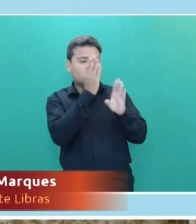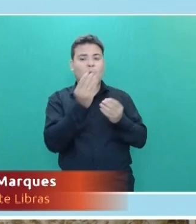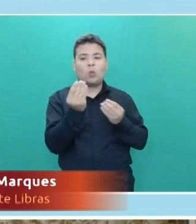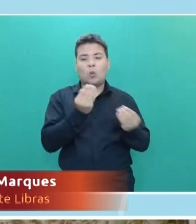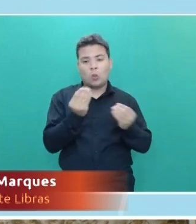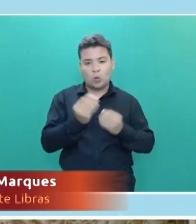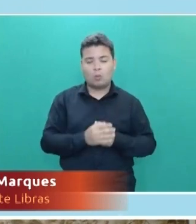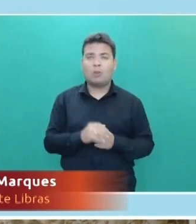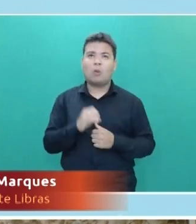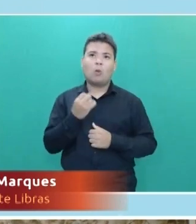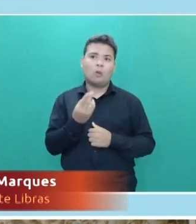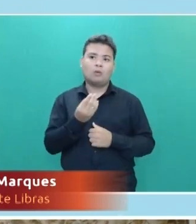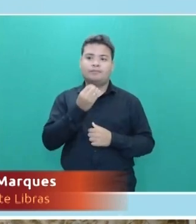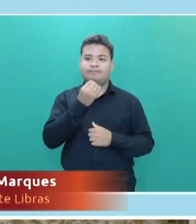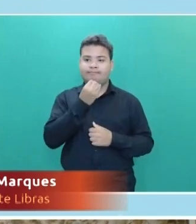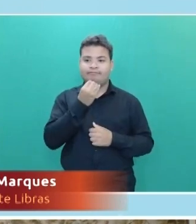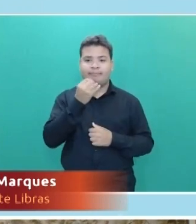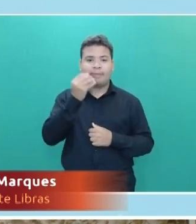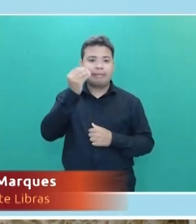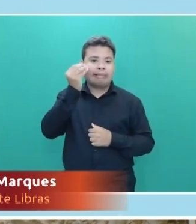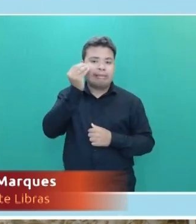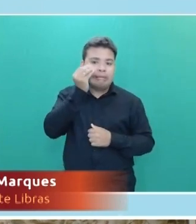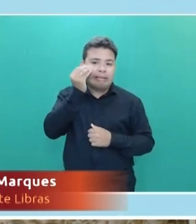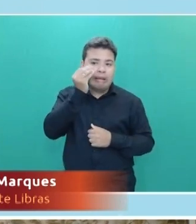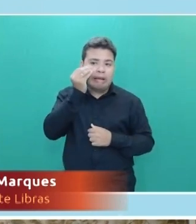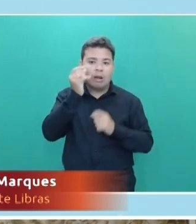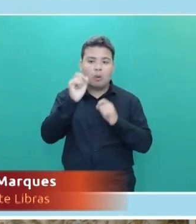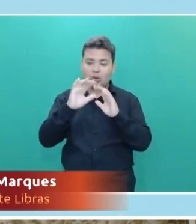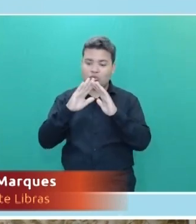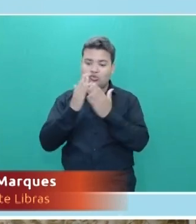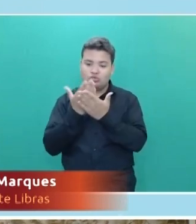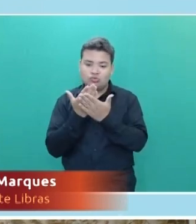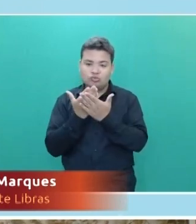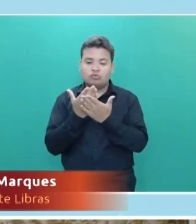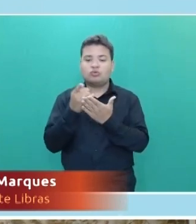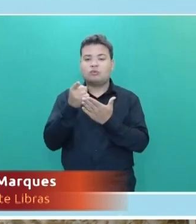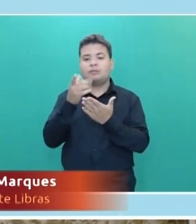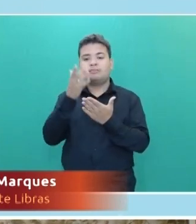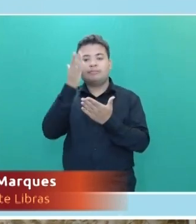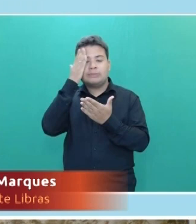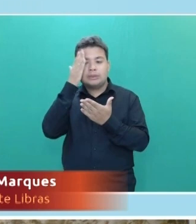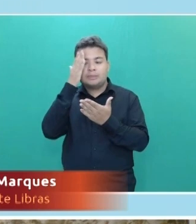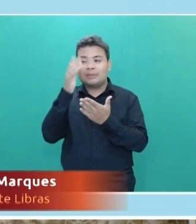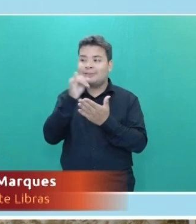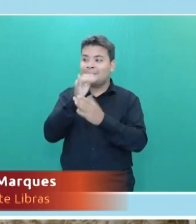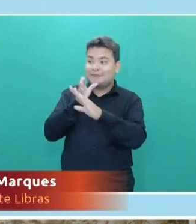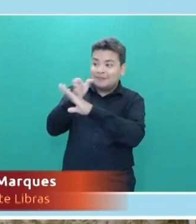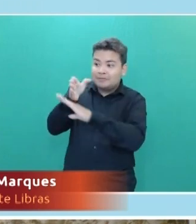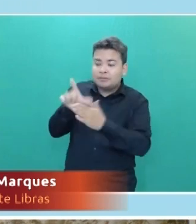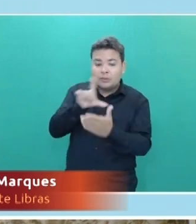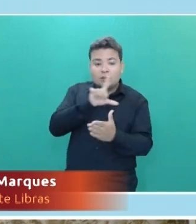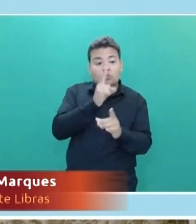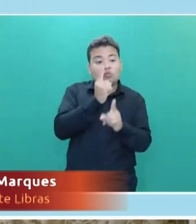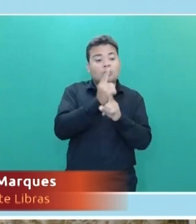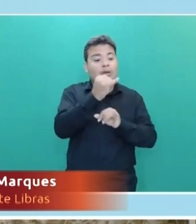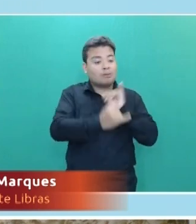maneira, fazer com que a internet esteja, de alguma forma, vou dizer controlada, não sei se é a melhor palavra, né,